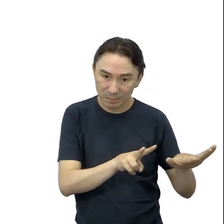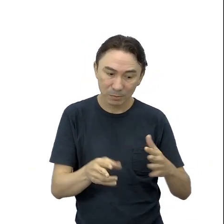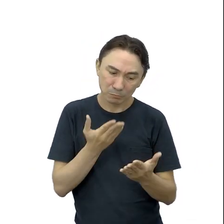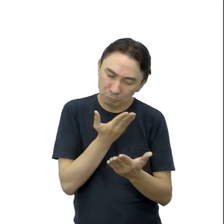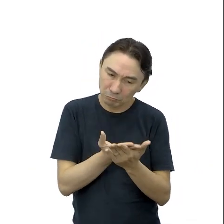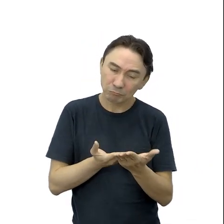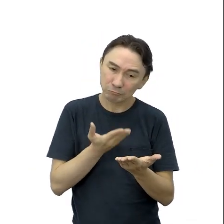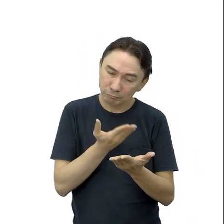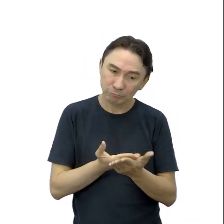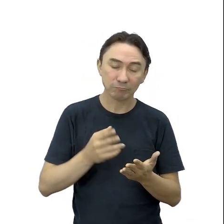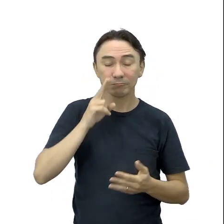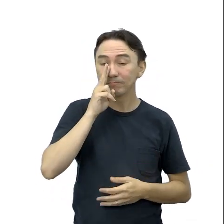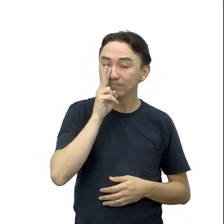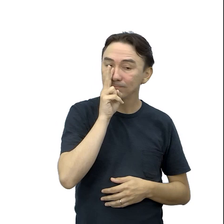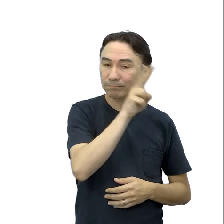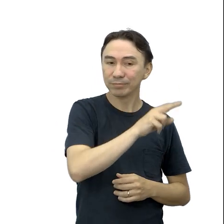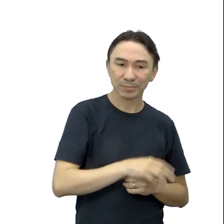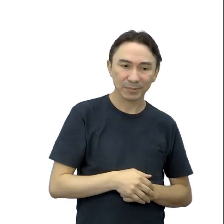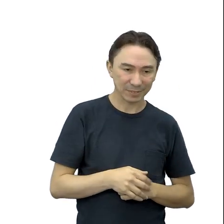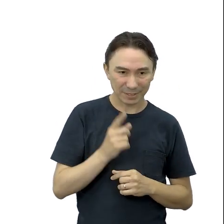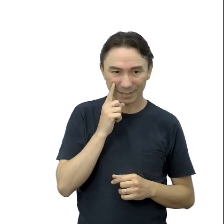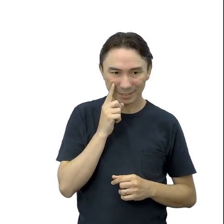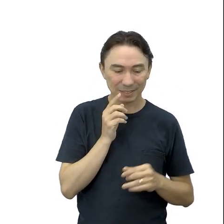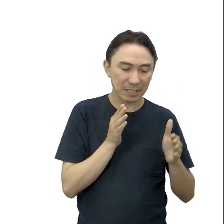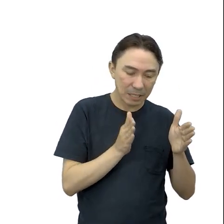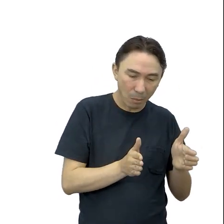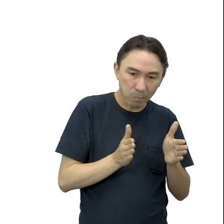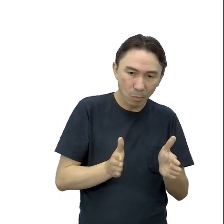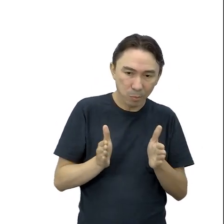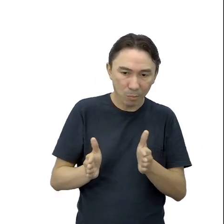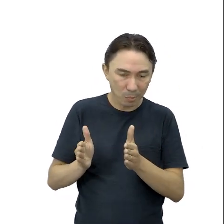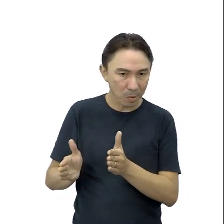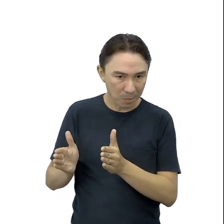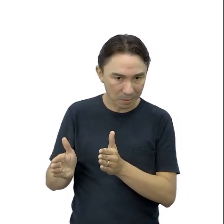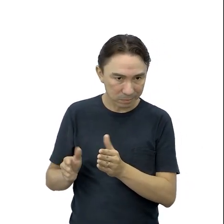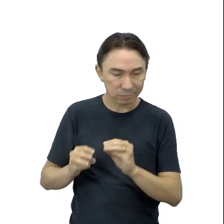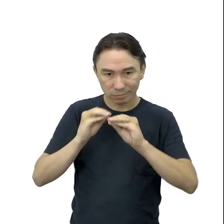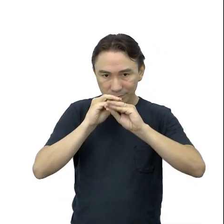cronograma, só para a gente se localizar um pouco no tempo, tá bom?